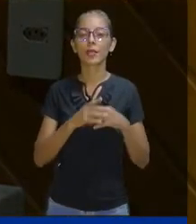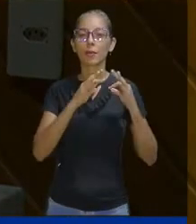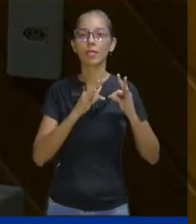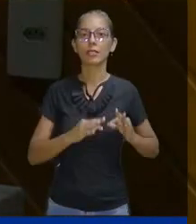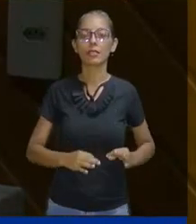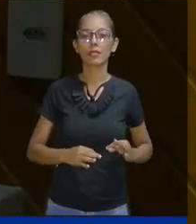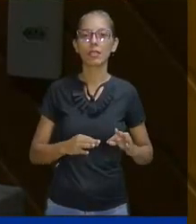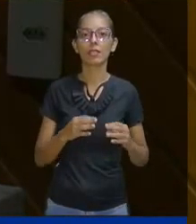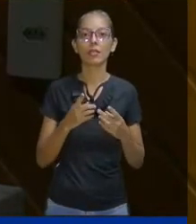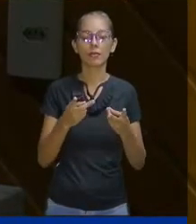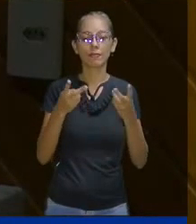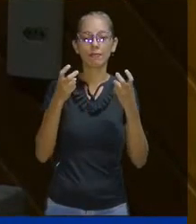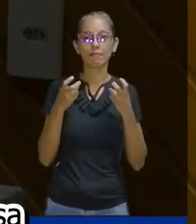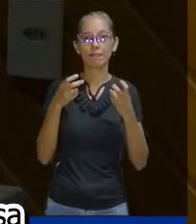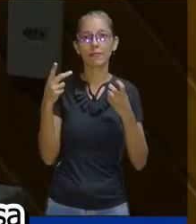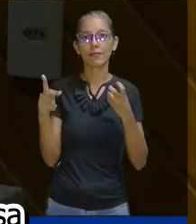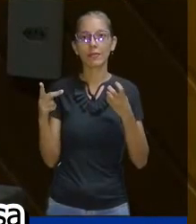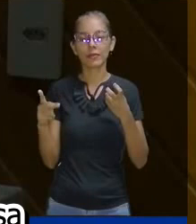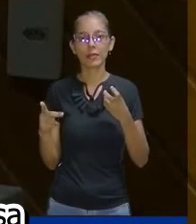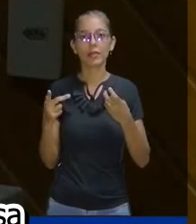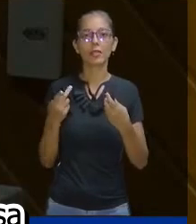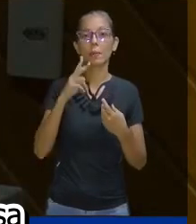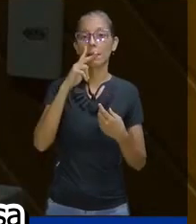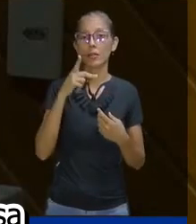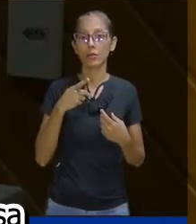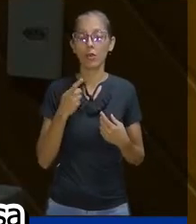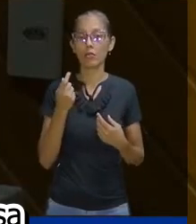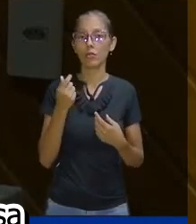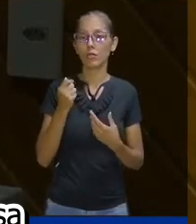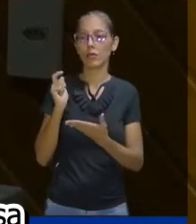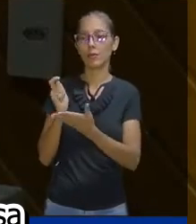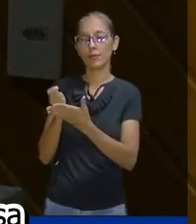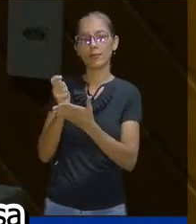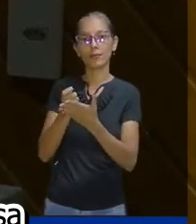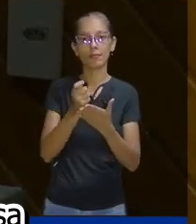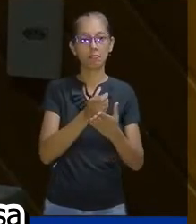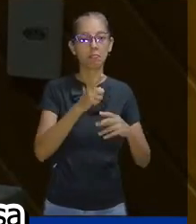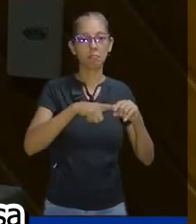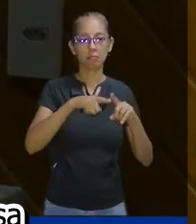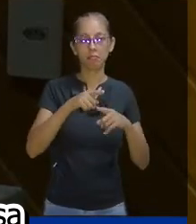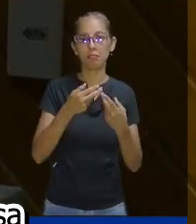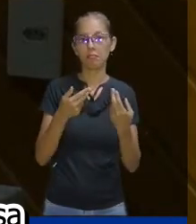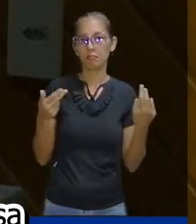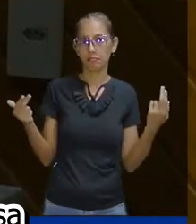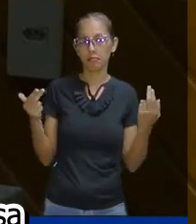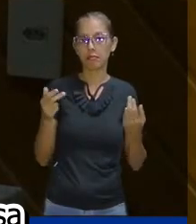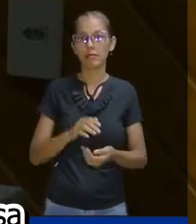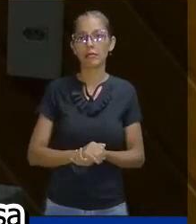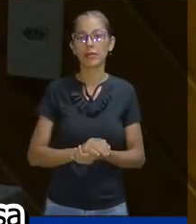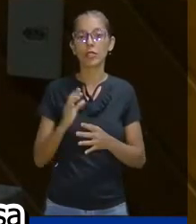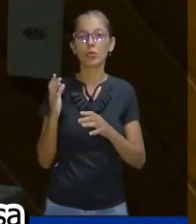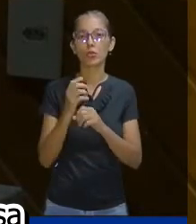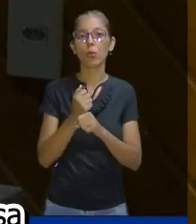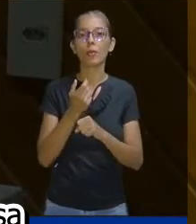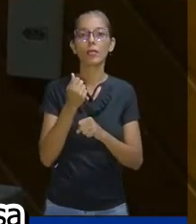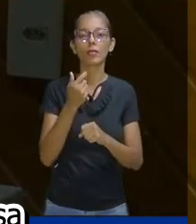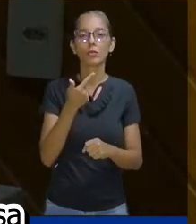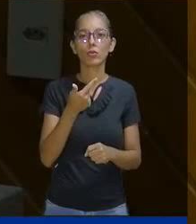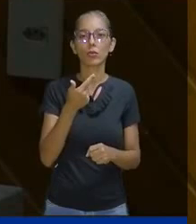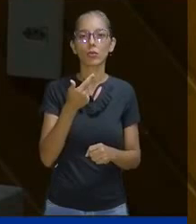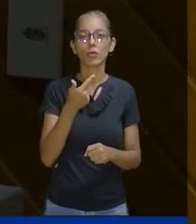candidata registrou a utilização de recursos próprios para o pagamento de despesa com material publicitário no valor de R$